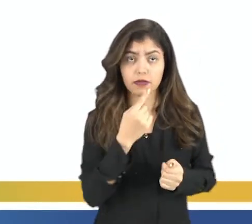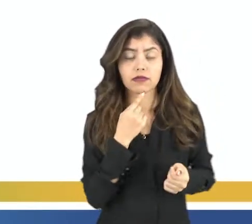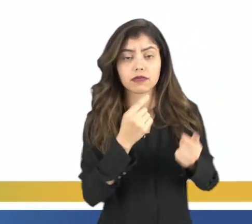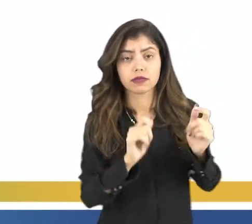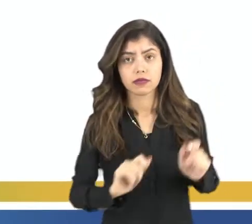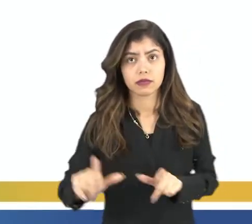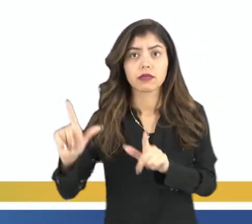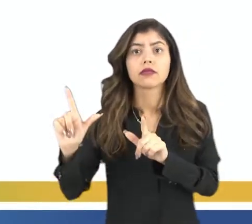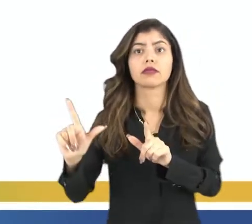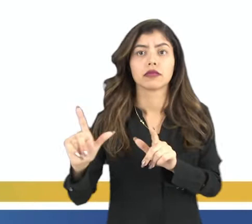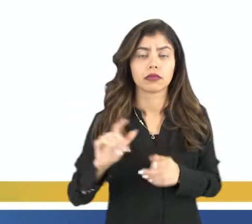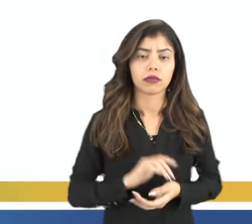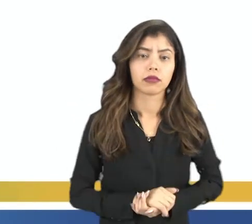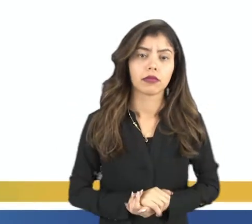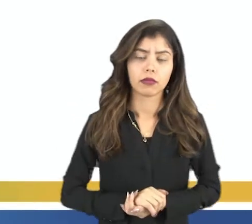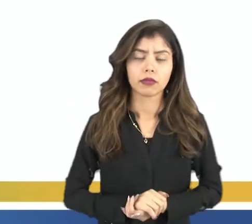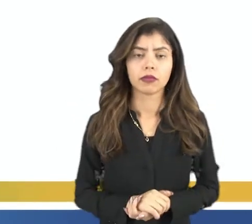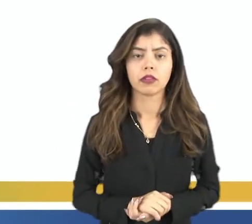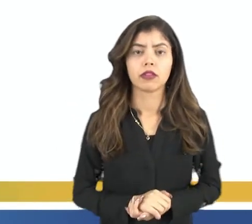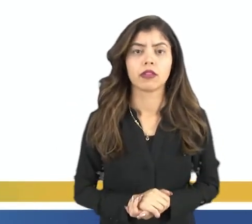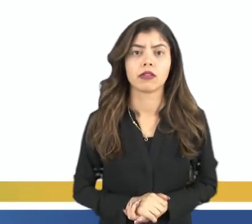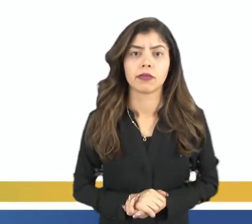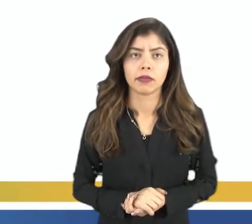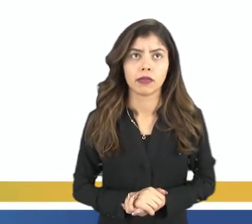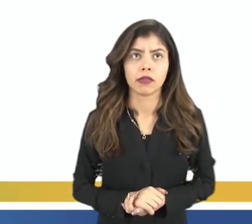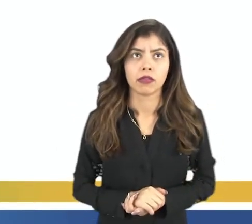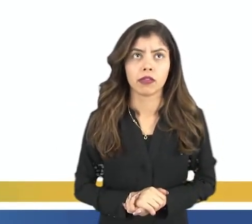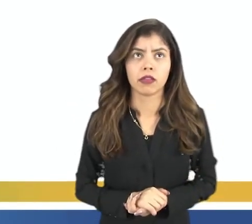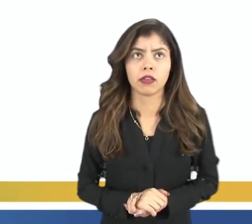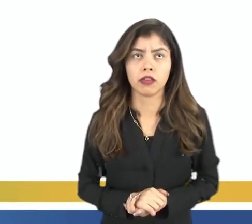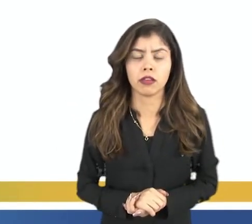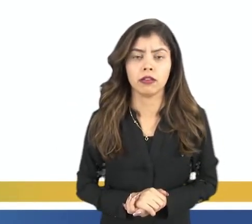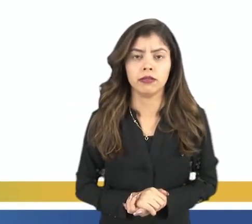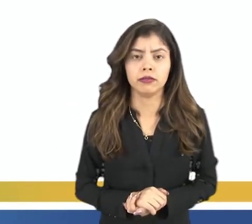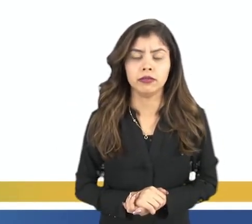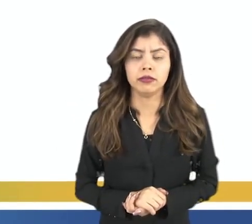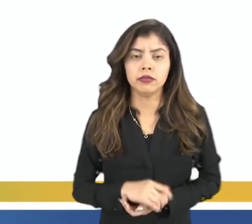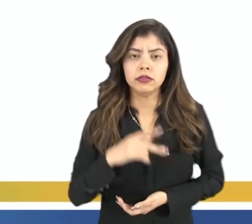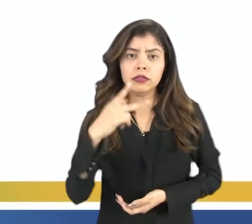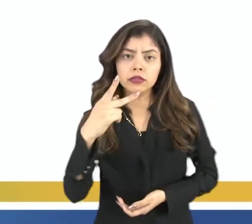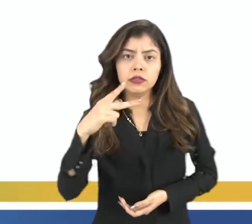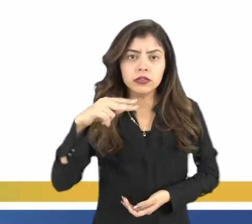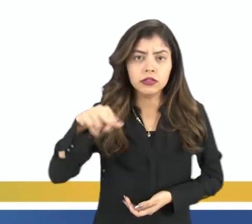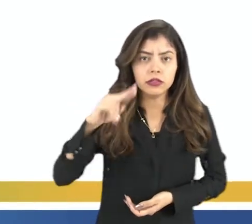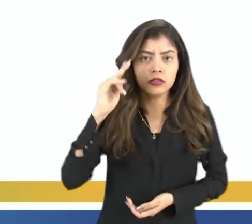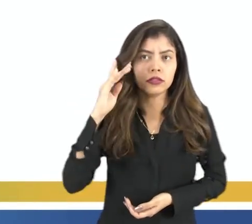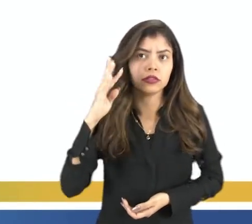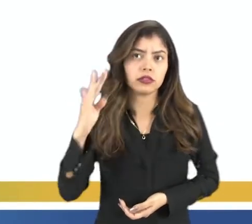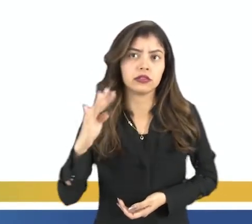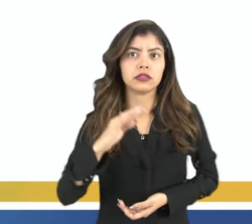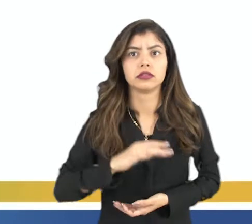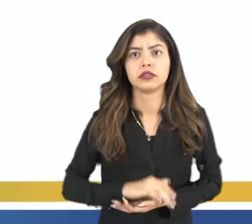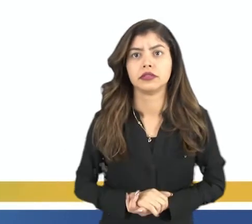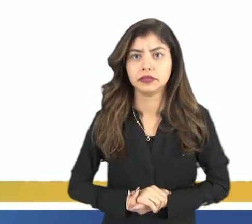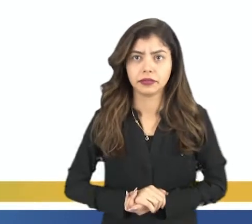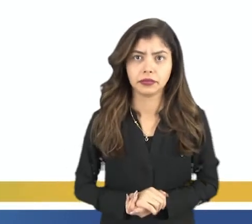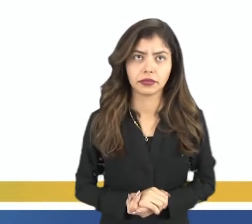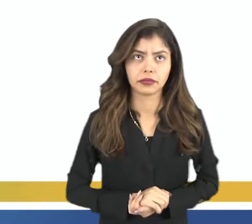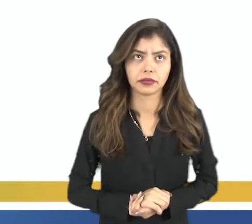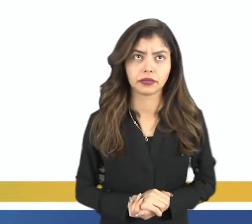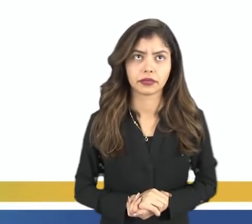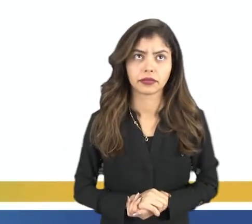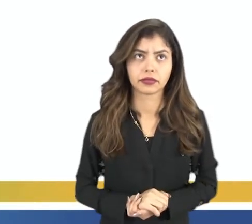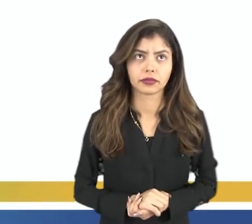você pode repetir também. Reflexive pronouns, que é pronomes reflexivos.